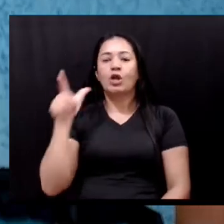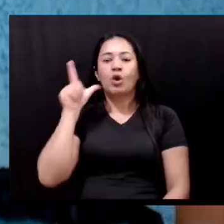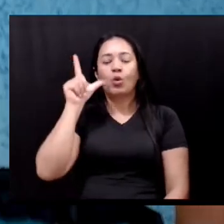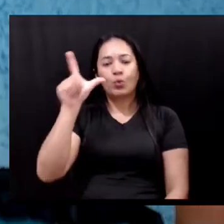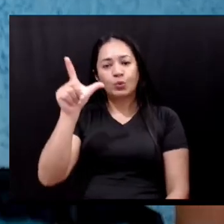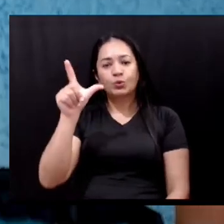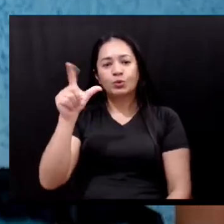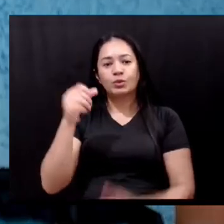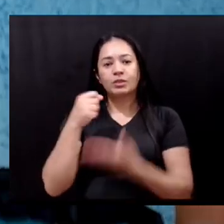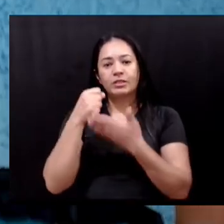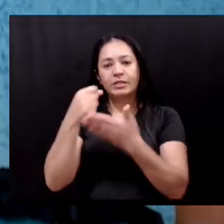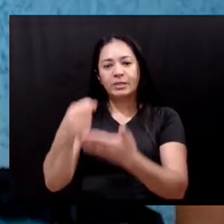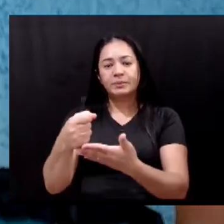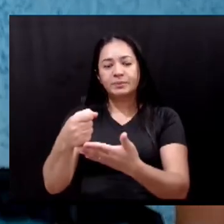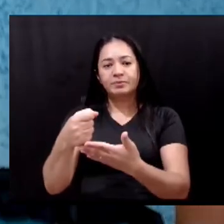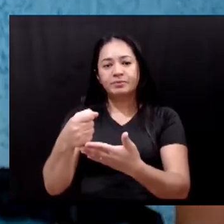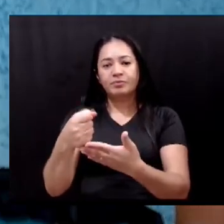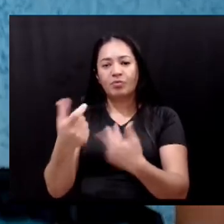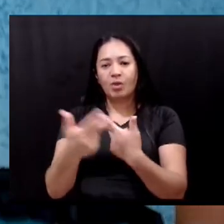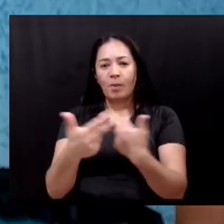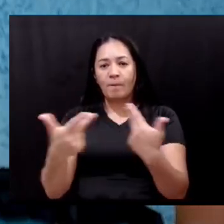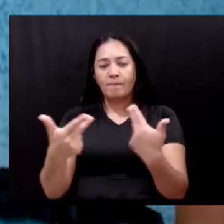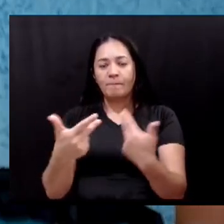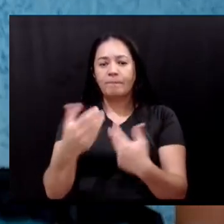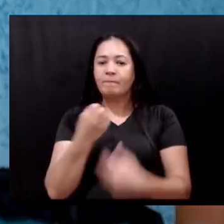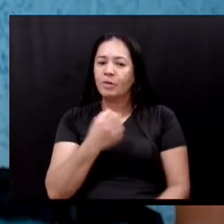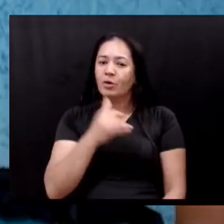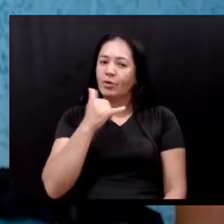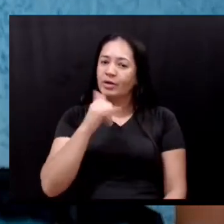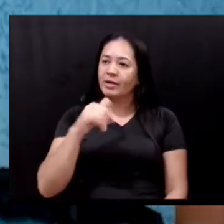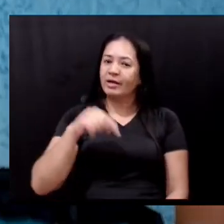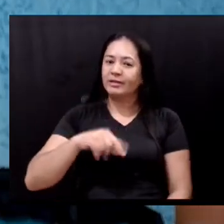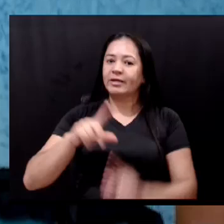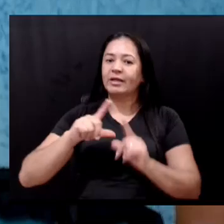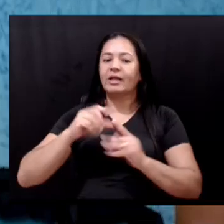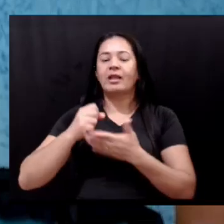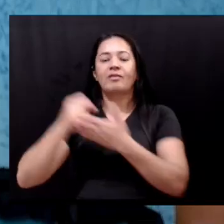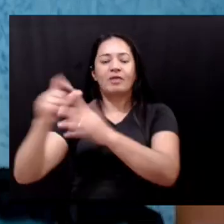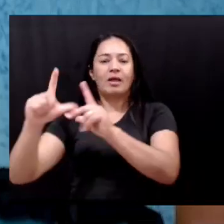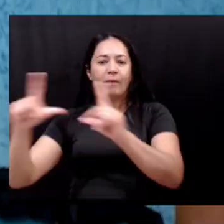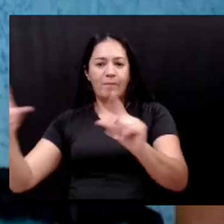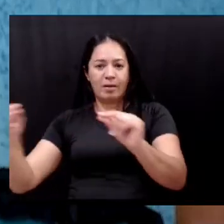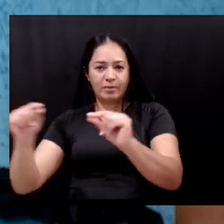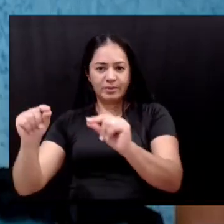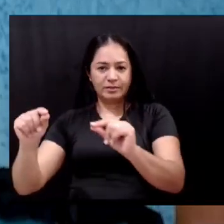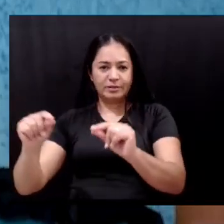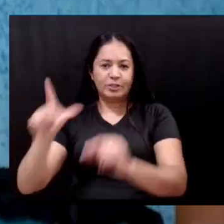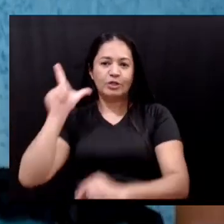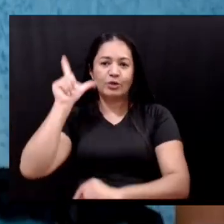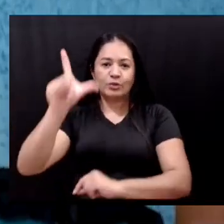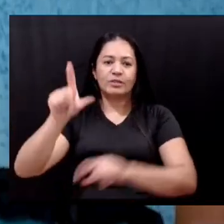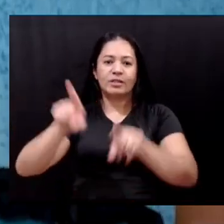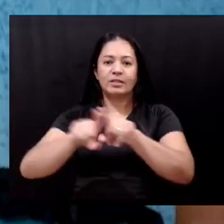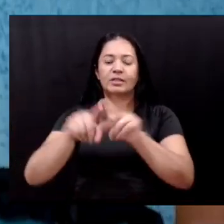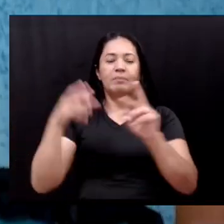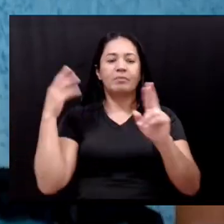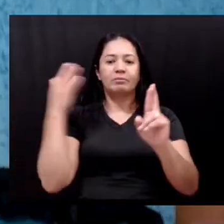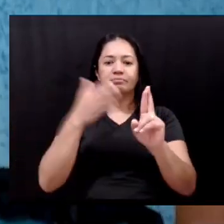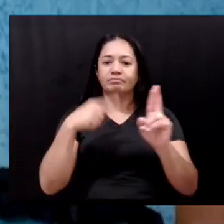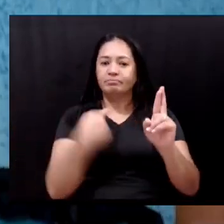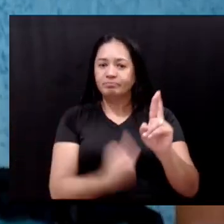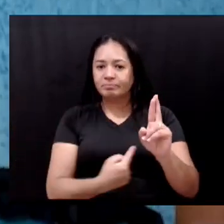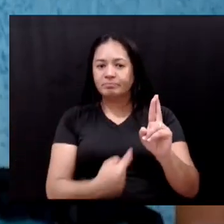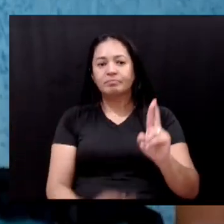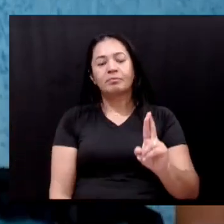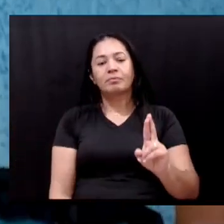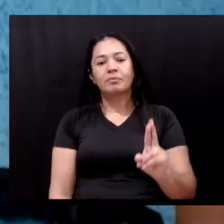boas energias daqui para Brasília e que possa também nos representar em todas